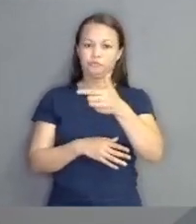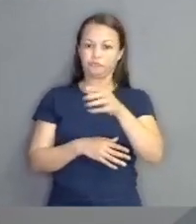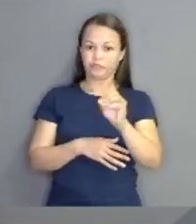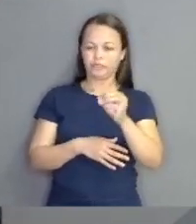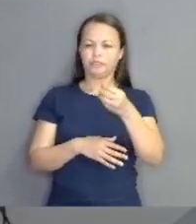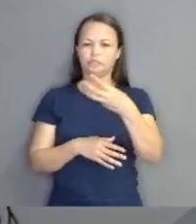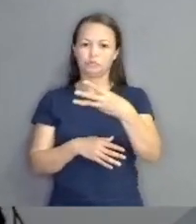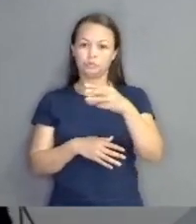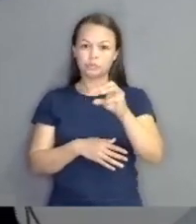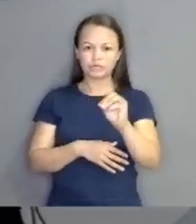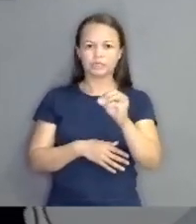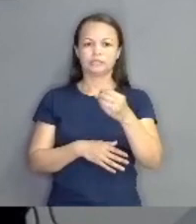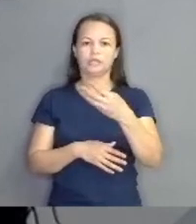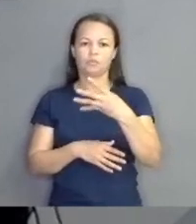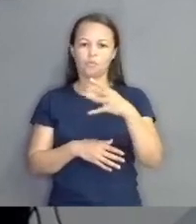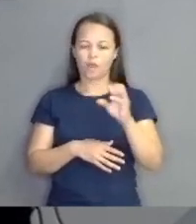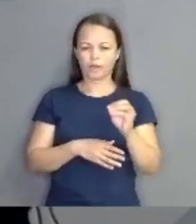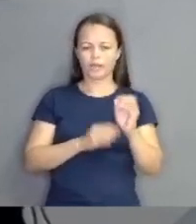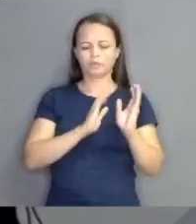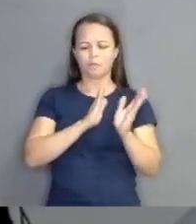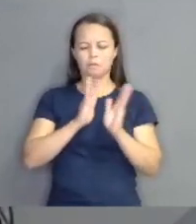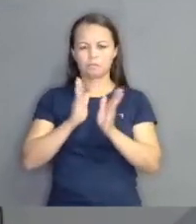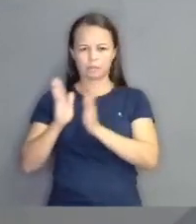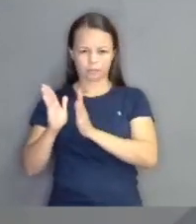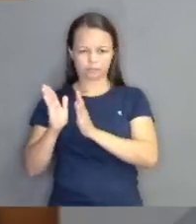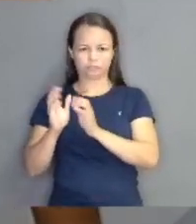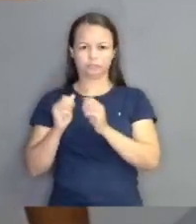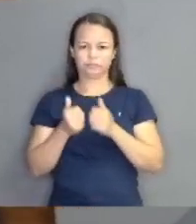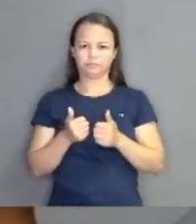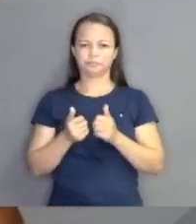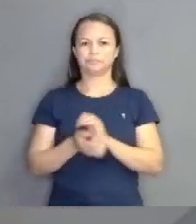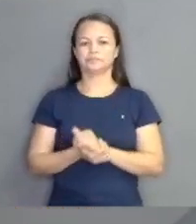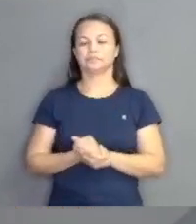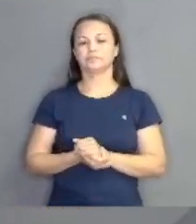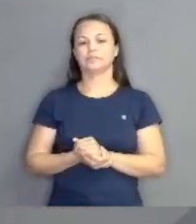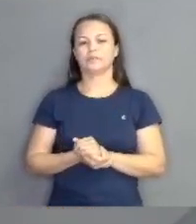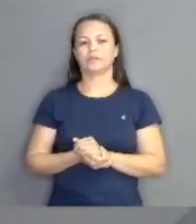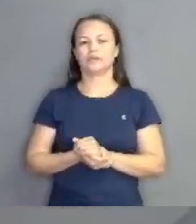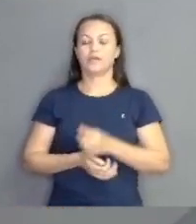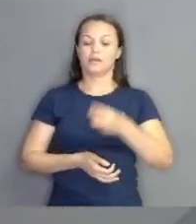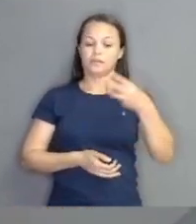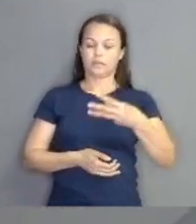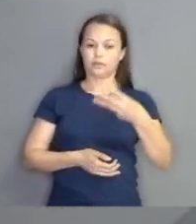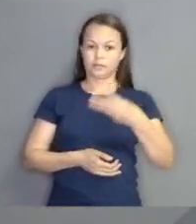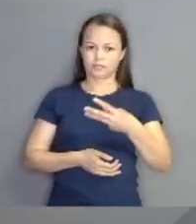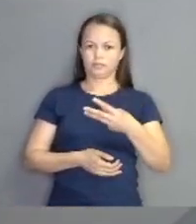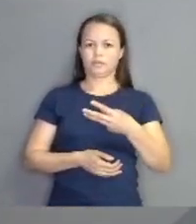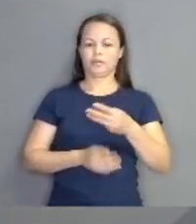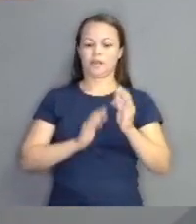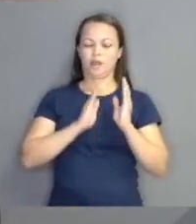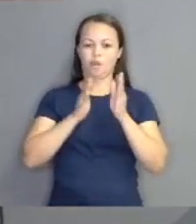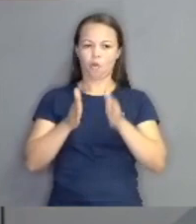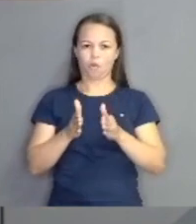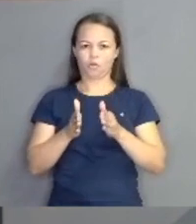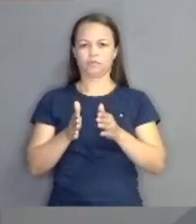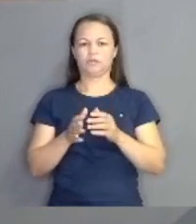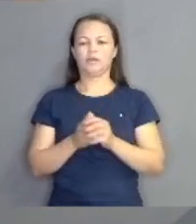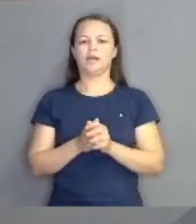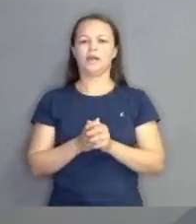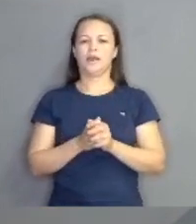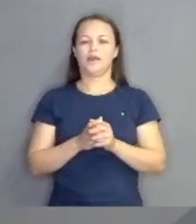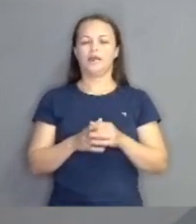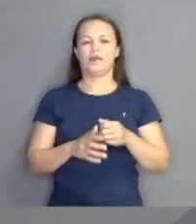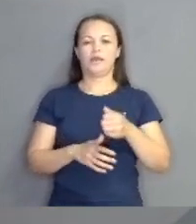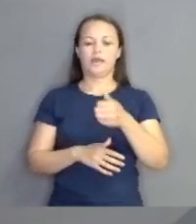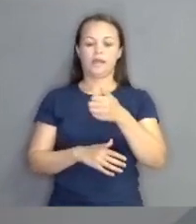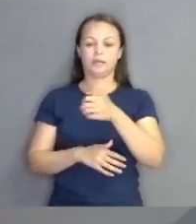surgimento do 40 e assim sucessivamente, tá? Na terceira ordem, é 10